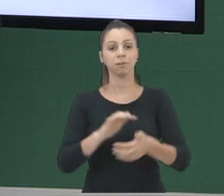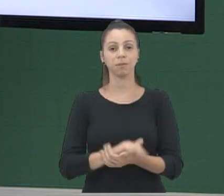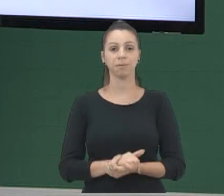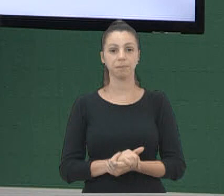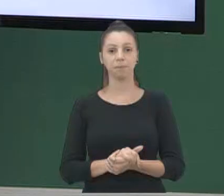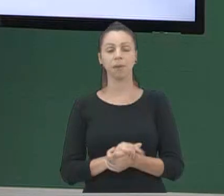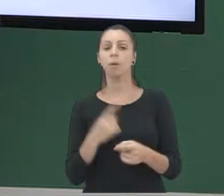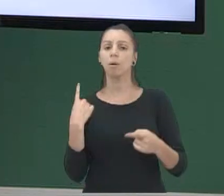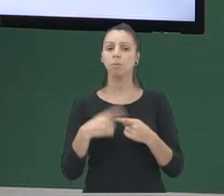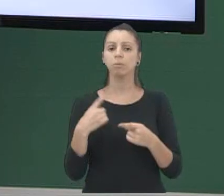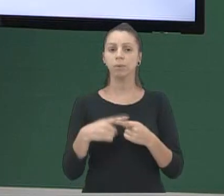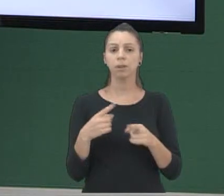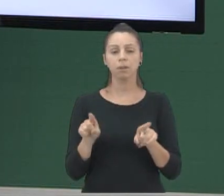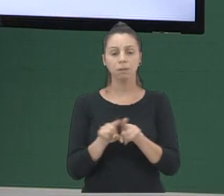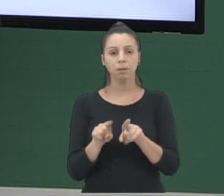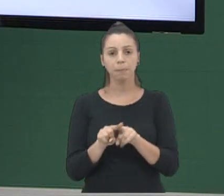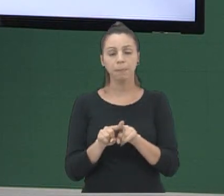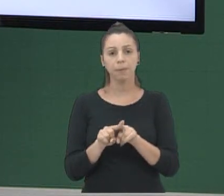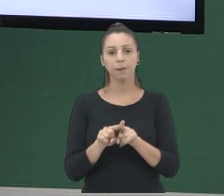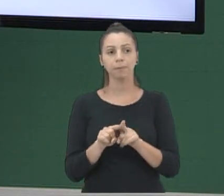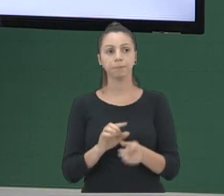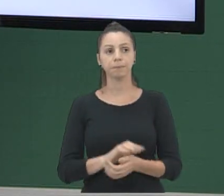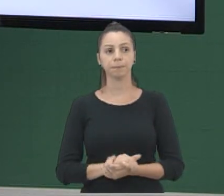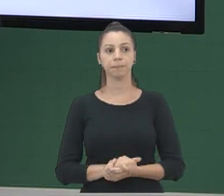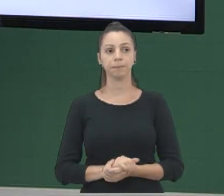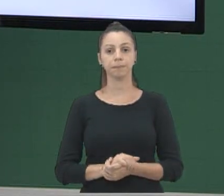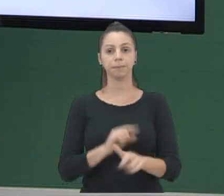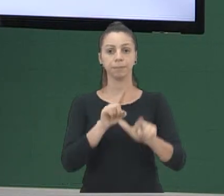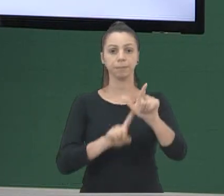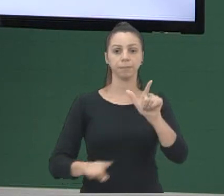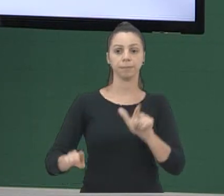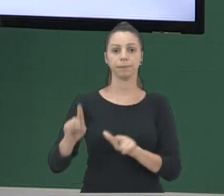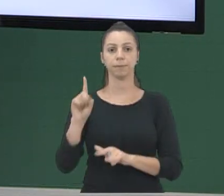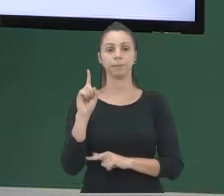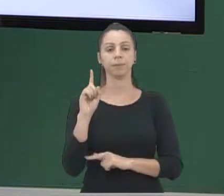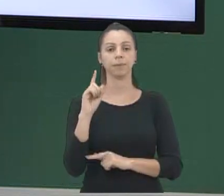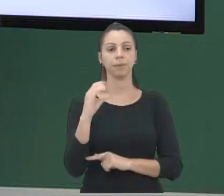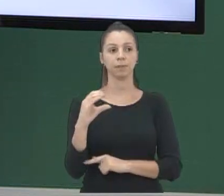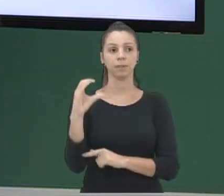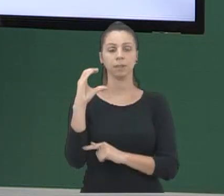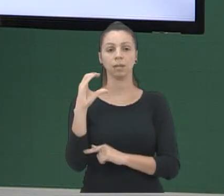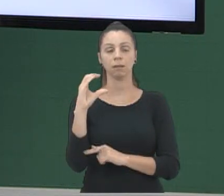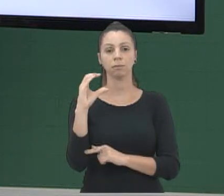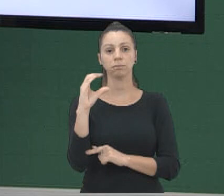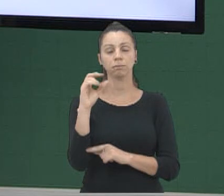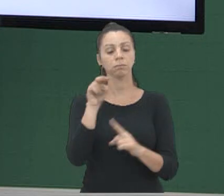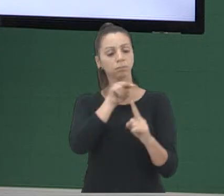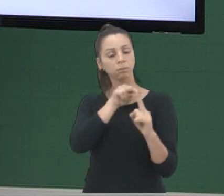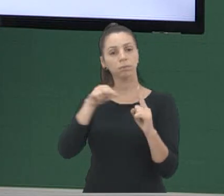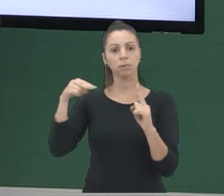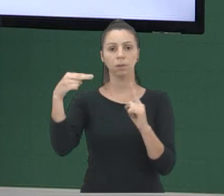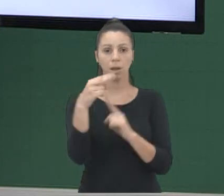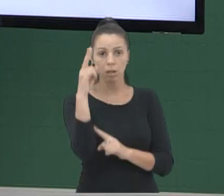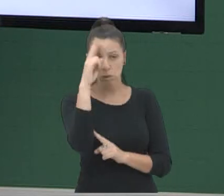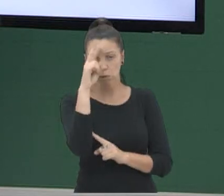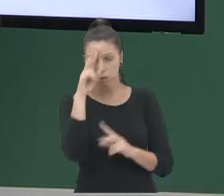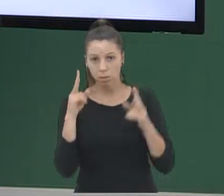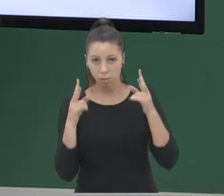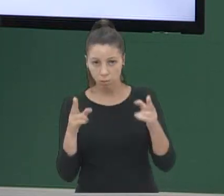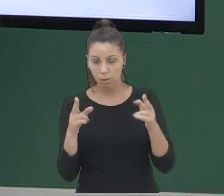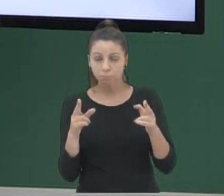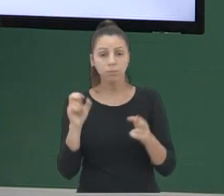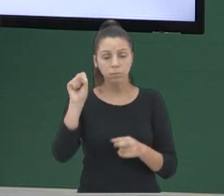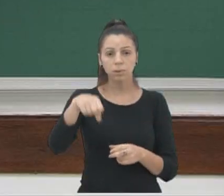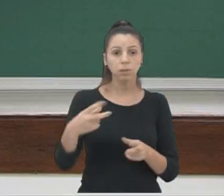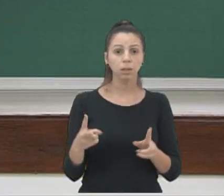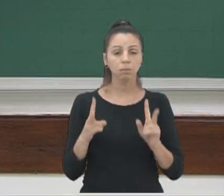E também porque a gente pode se identificar. Letra C, sobre outro ponto de vista, a história seria a mesma? Sim, sem dúvida, seria a mesma,